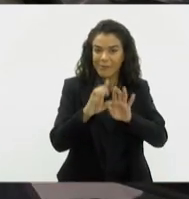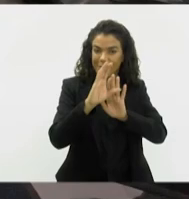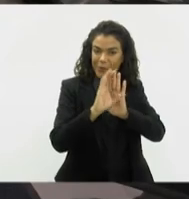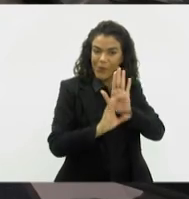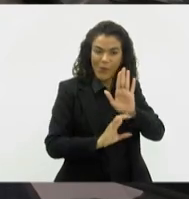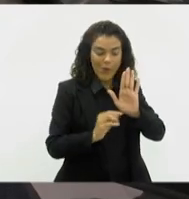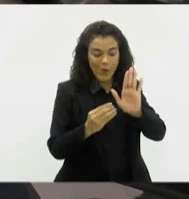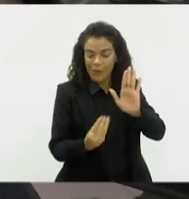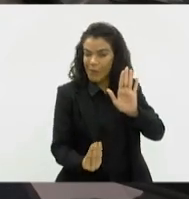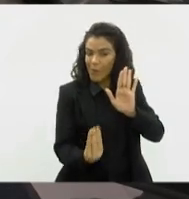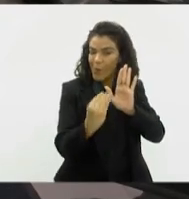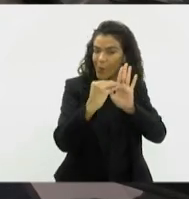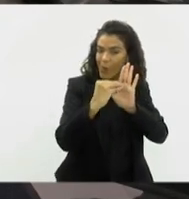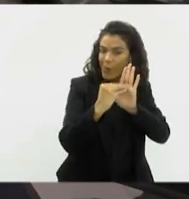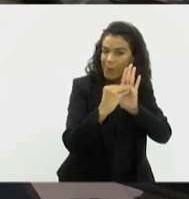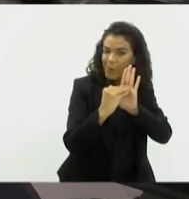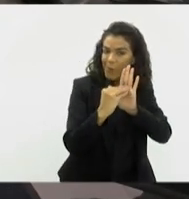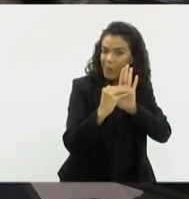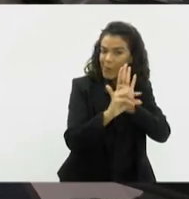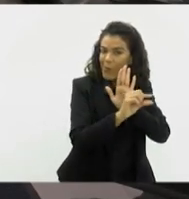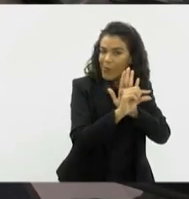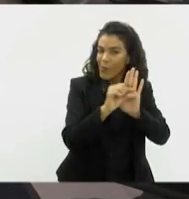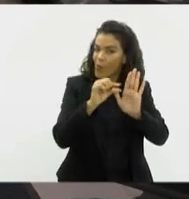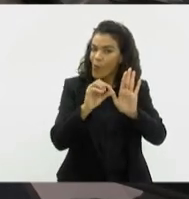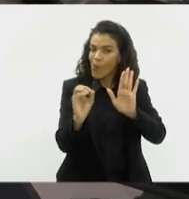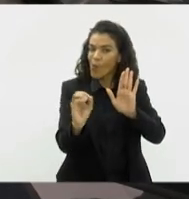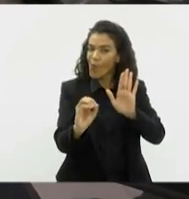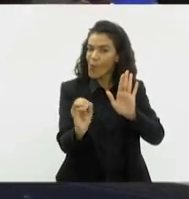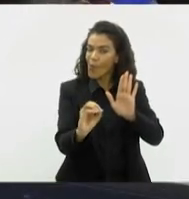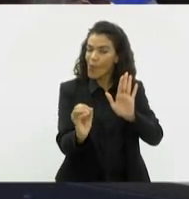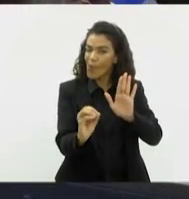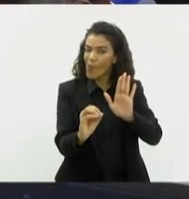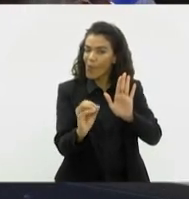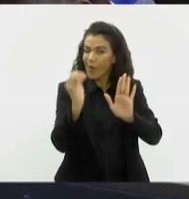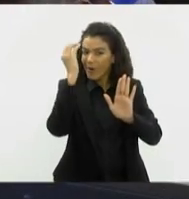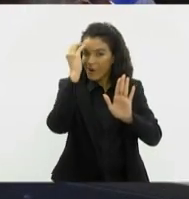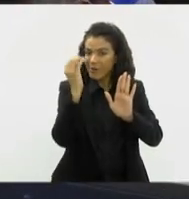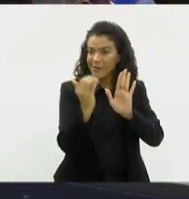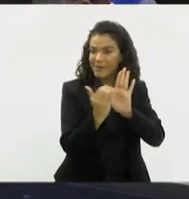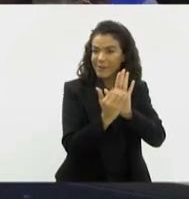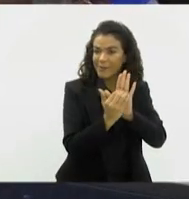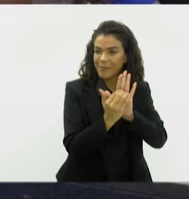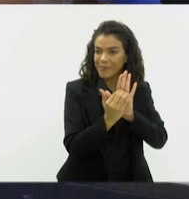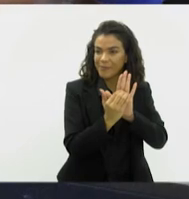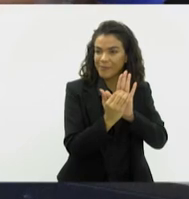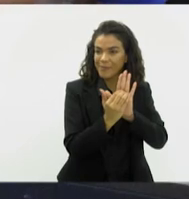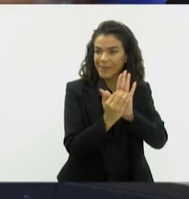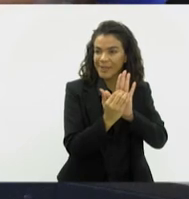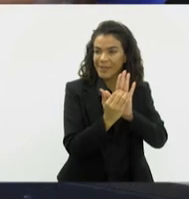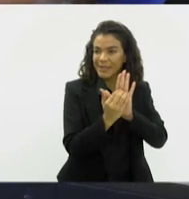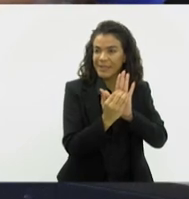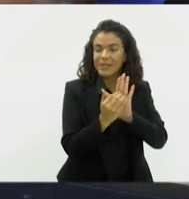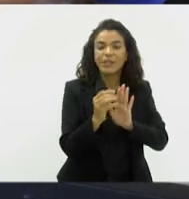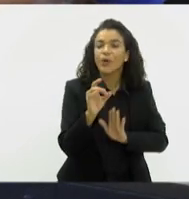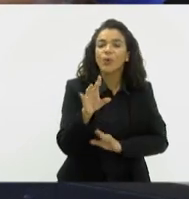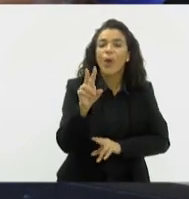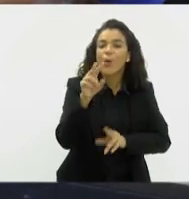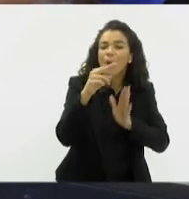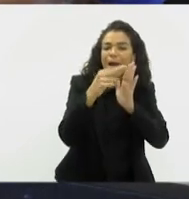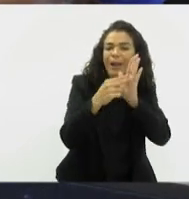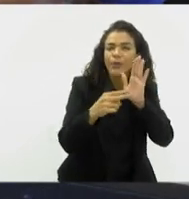a senhorita Anne mencionou que estava cumprindo este requisito. Uhum. Então, aqui não é, é uma leitura